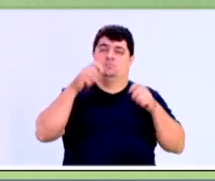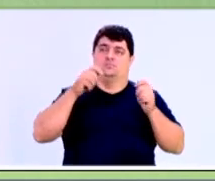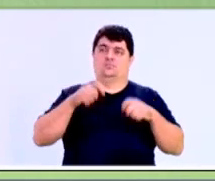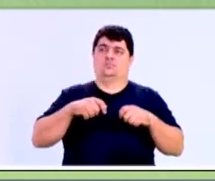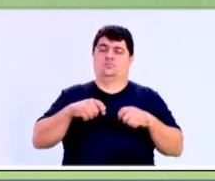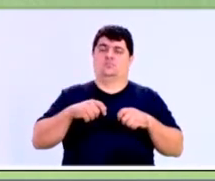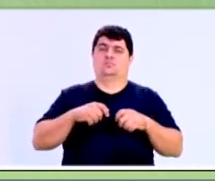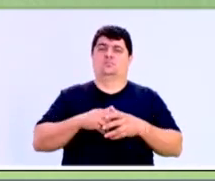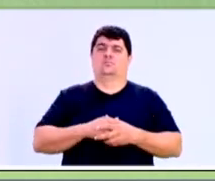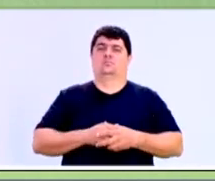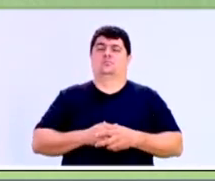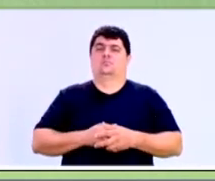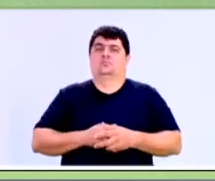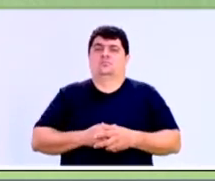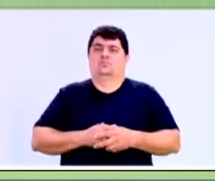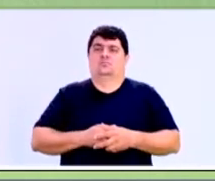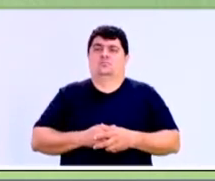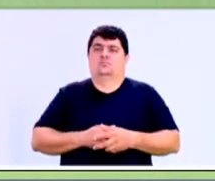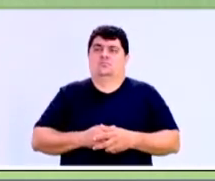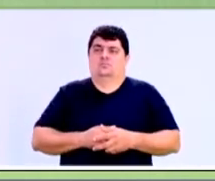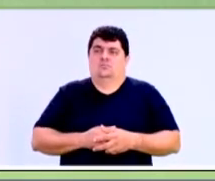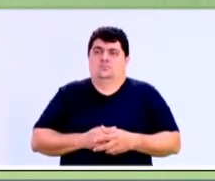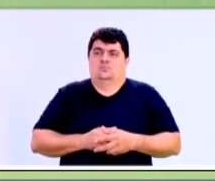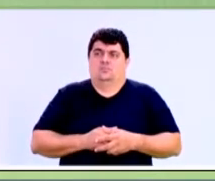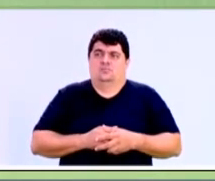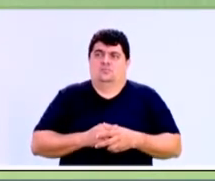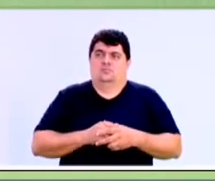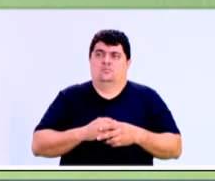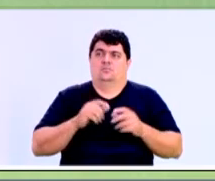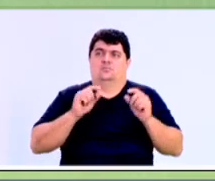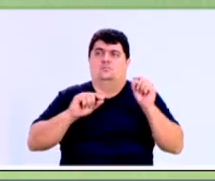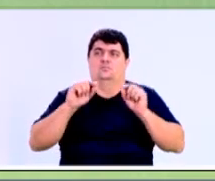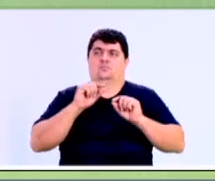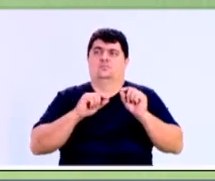prazo médio do pagamento de compras, que é o quê?